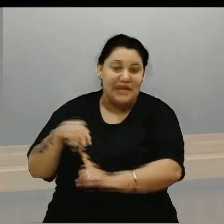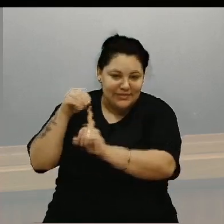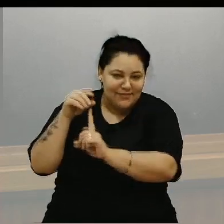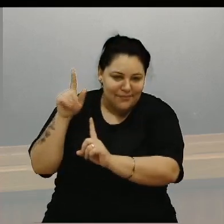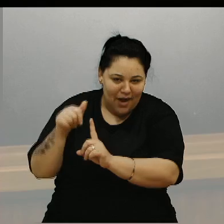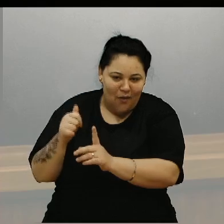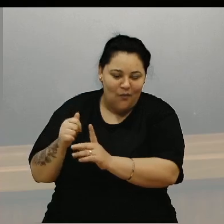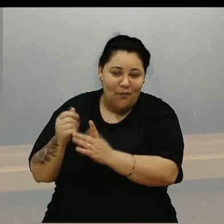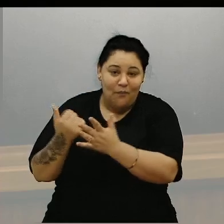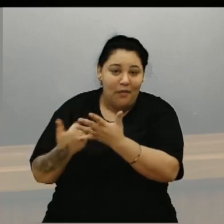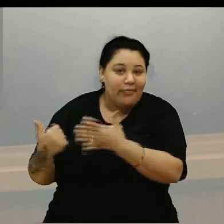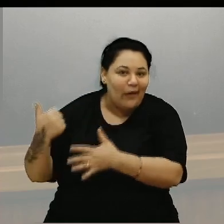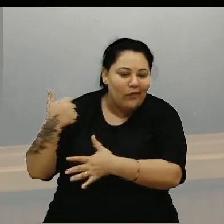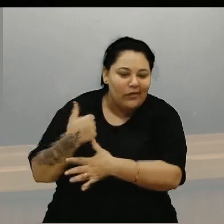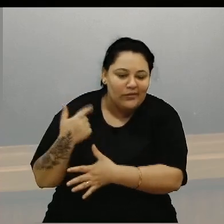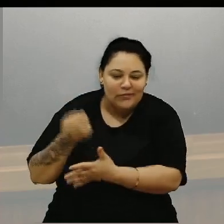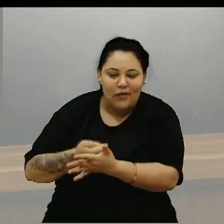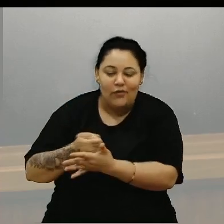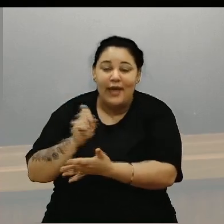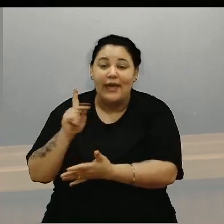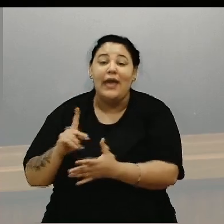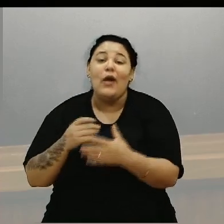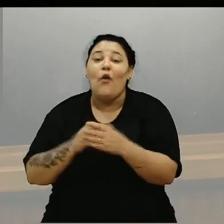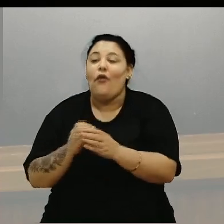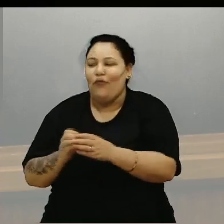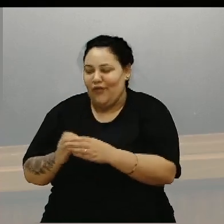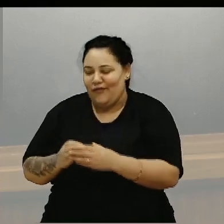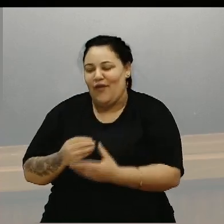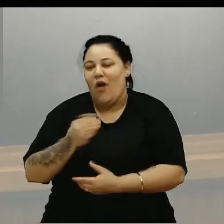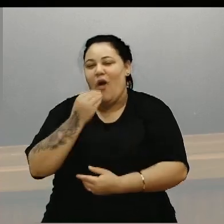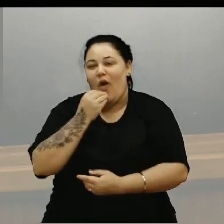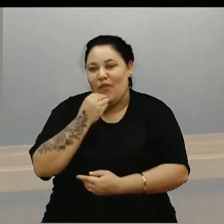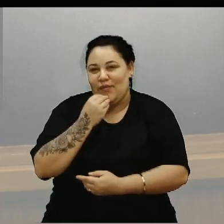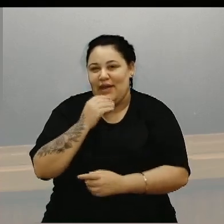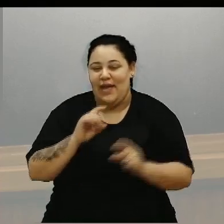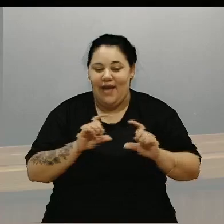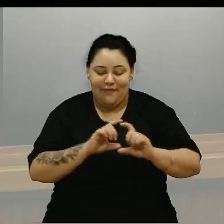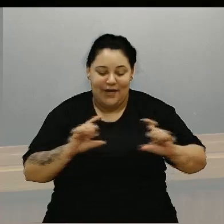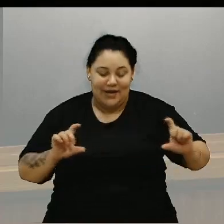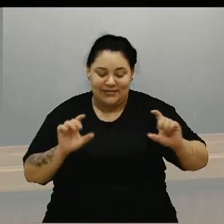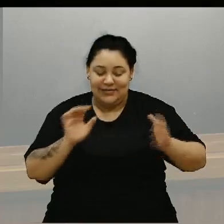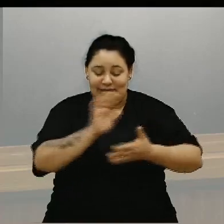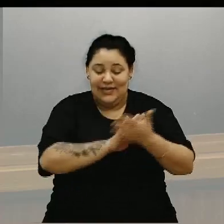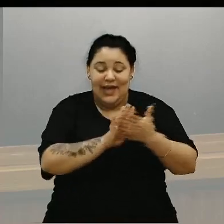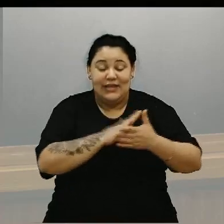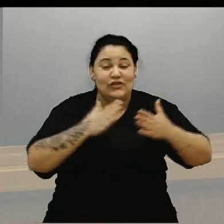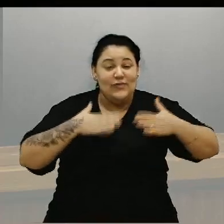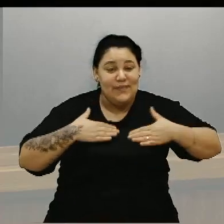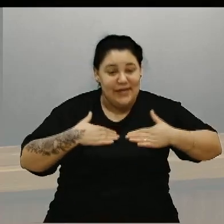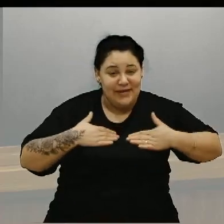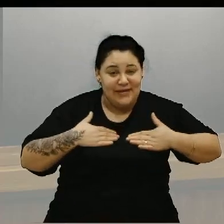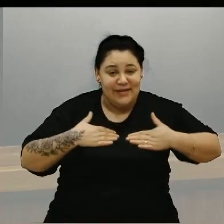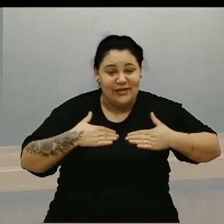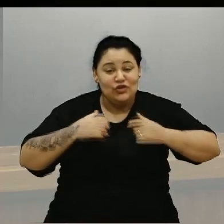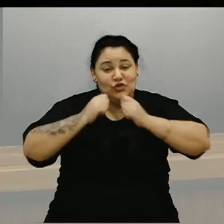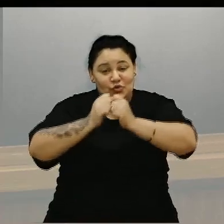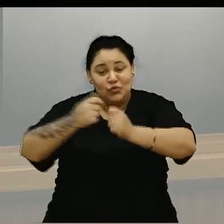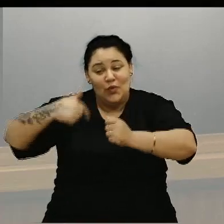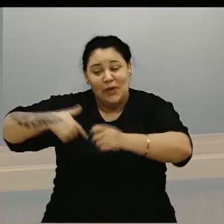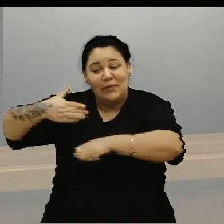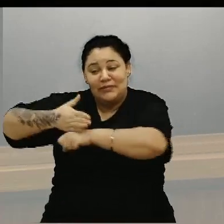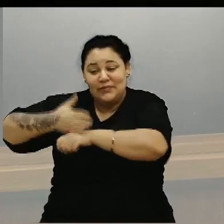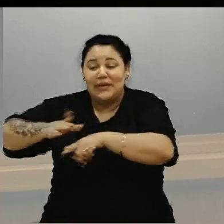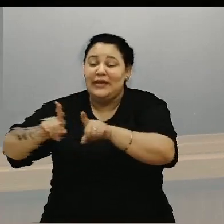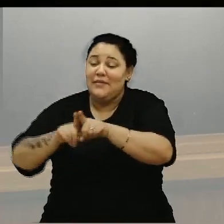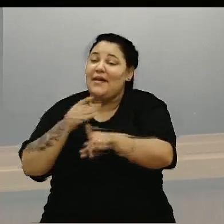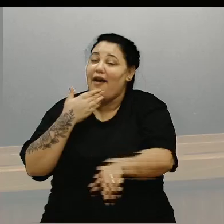quem vive essa questão, porque aquela velha frase, nada de mim sem mim, também vale nesses casos, né?